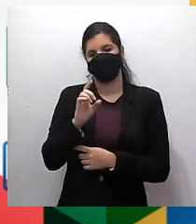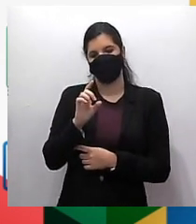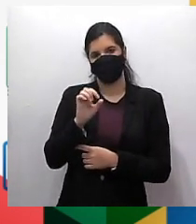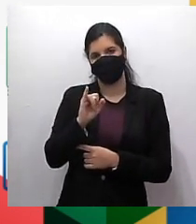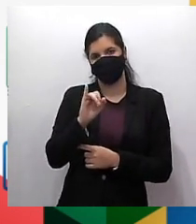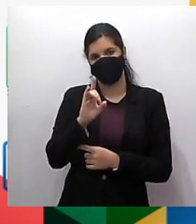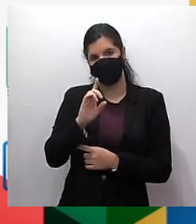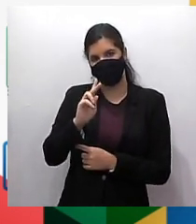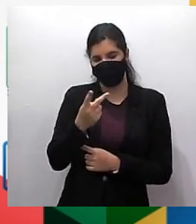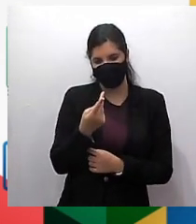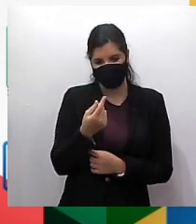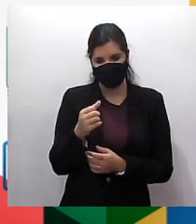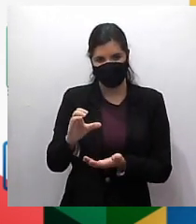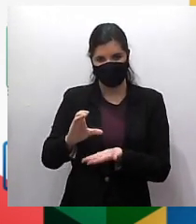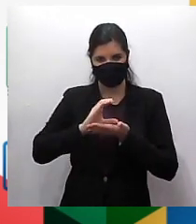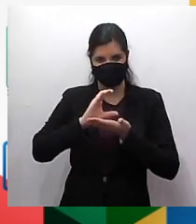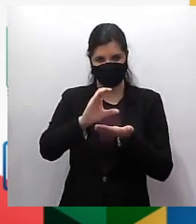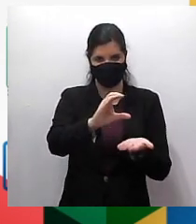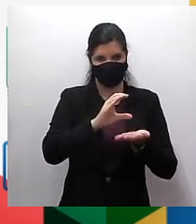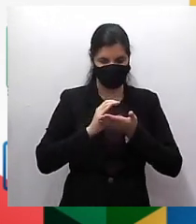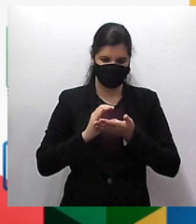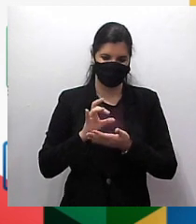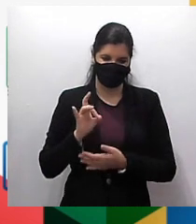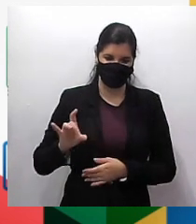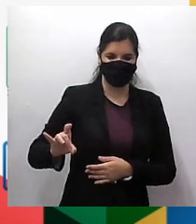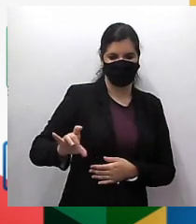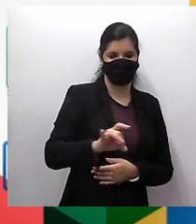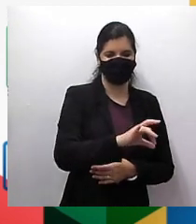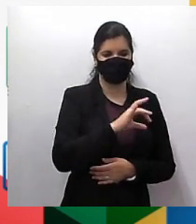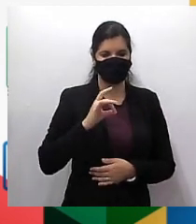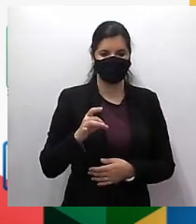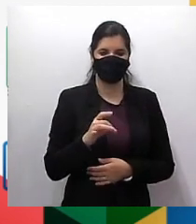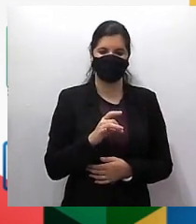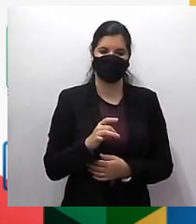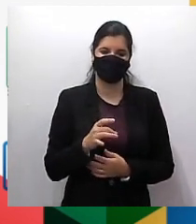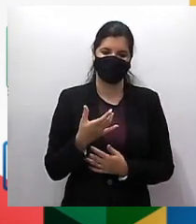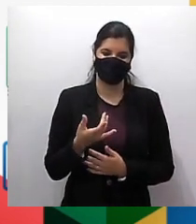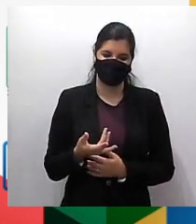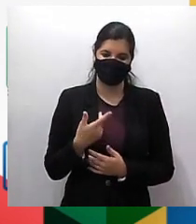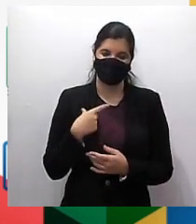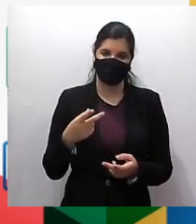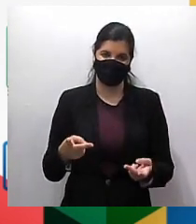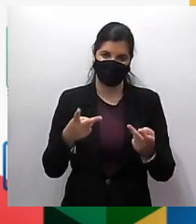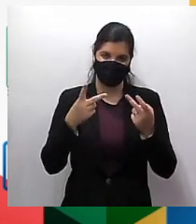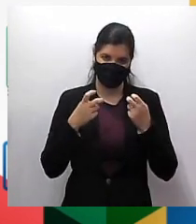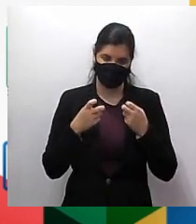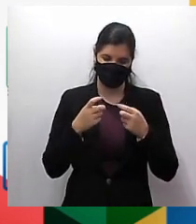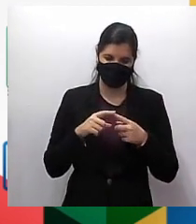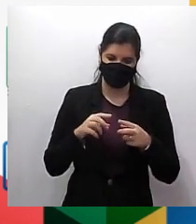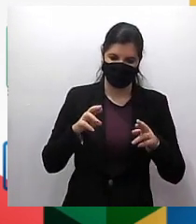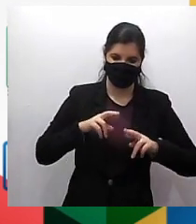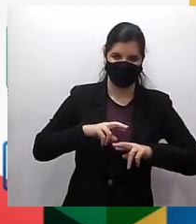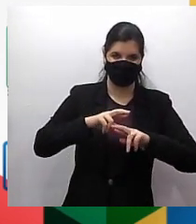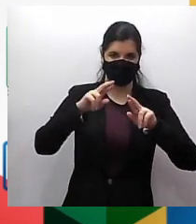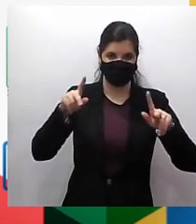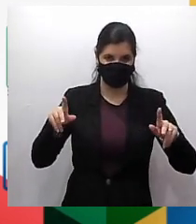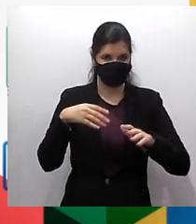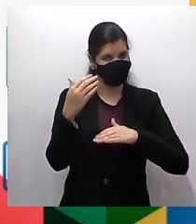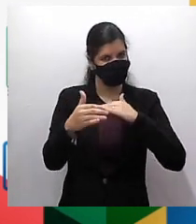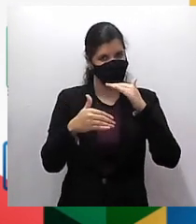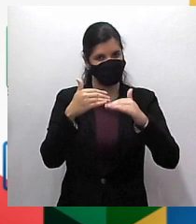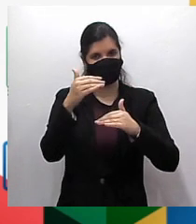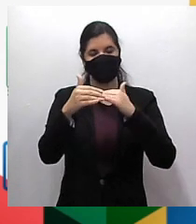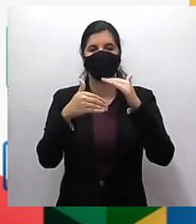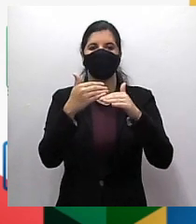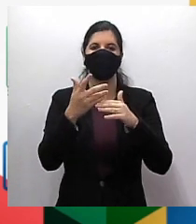o que é cada um desses para poder compreender o que é um país desenvolvido. Agora perceba, existe uma diferença entre o